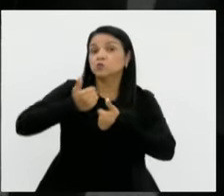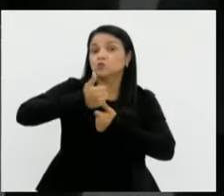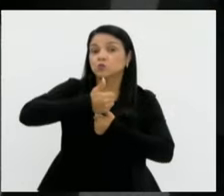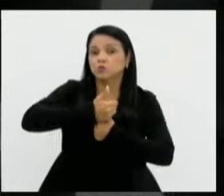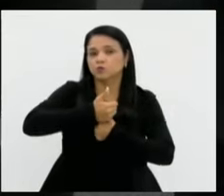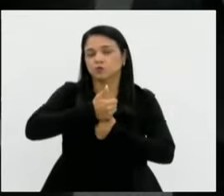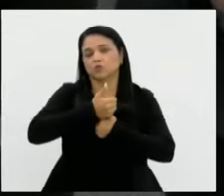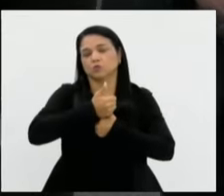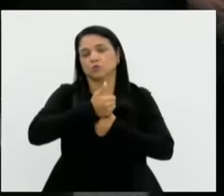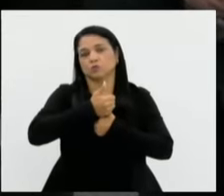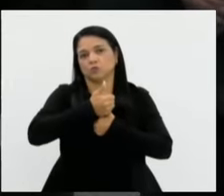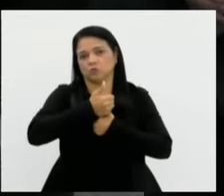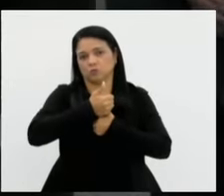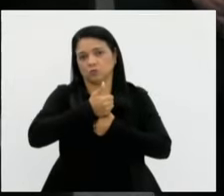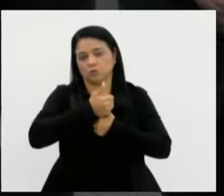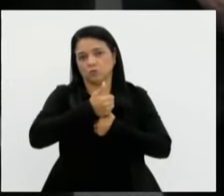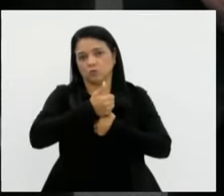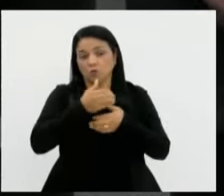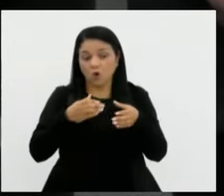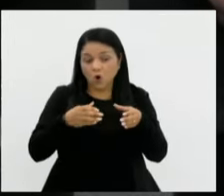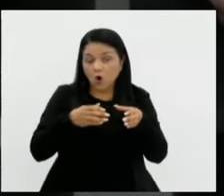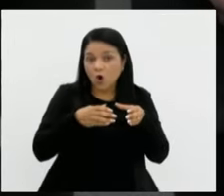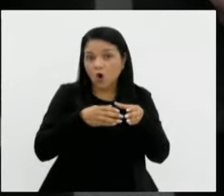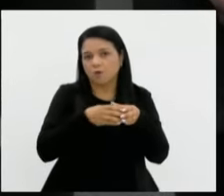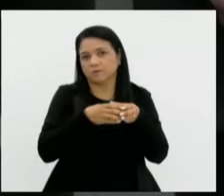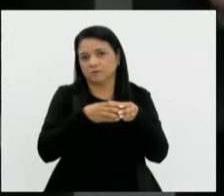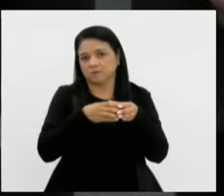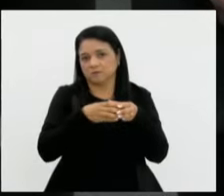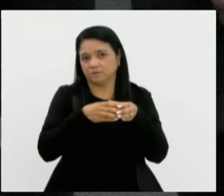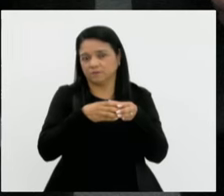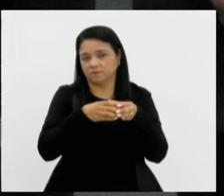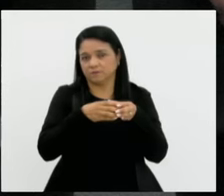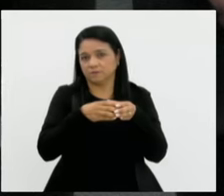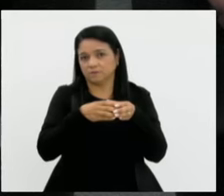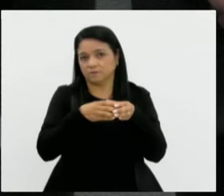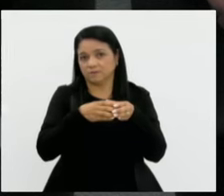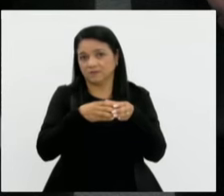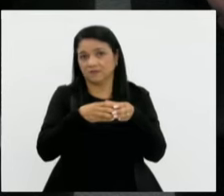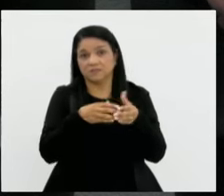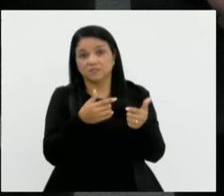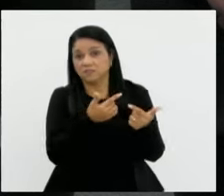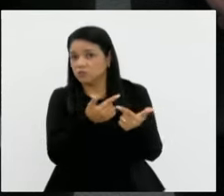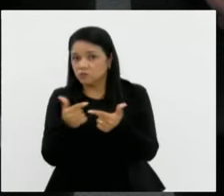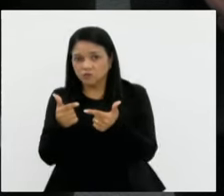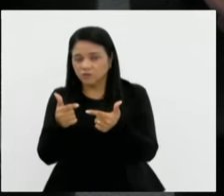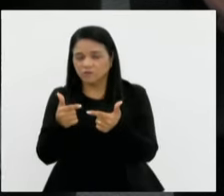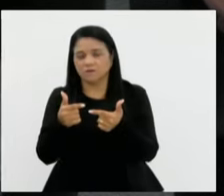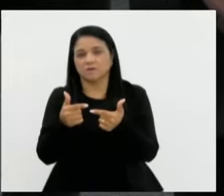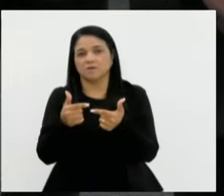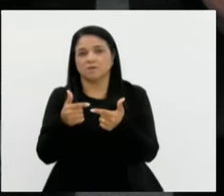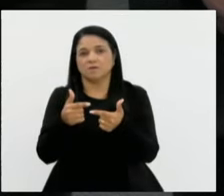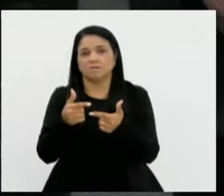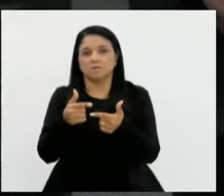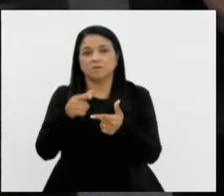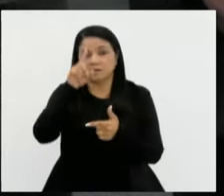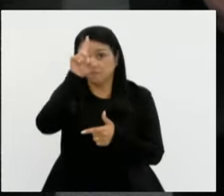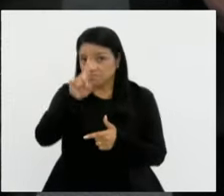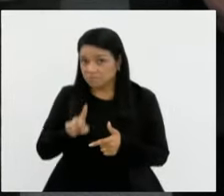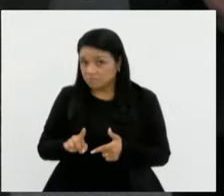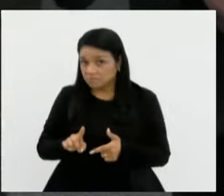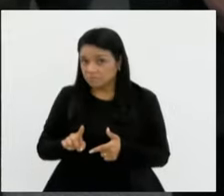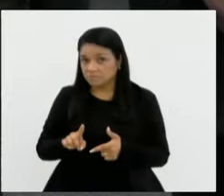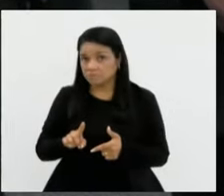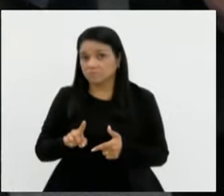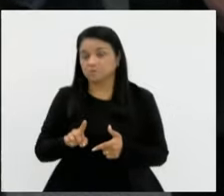comissão. Portanto, a recepção sem análise de mérito por parte da mesa diretora é absolutamente legítima.